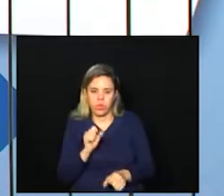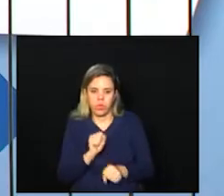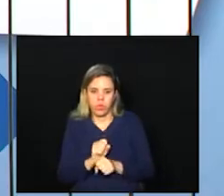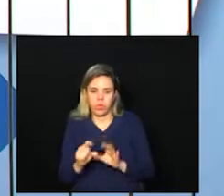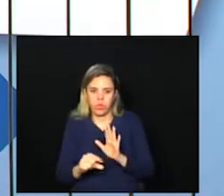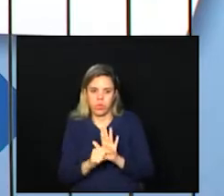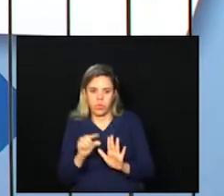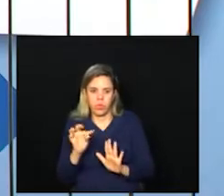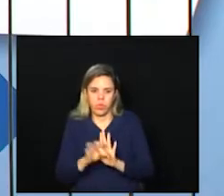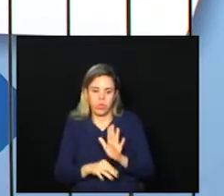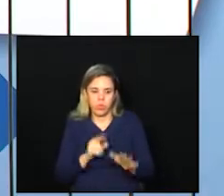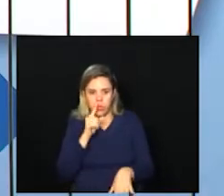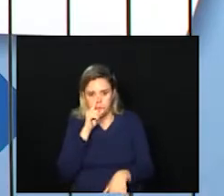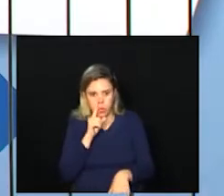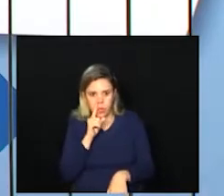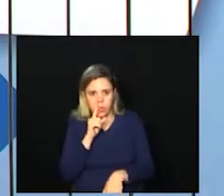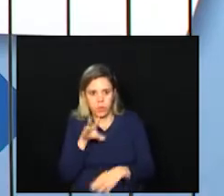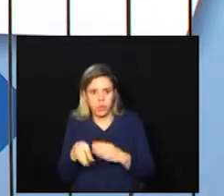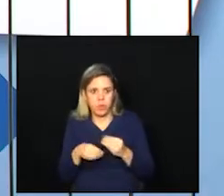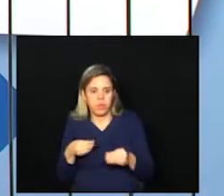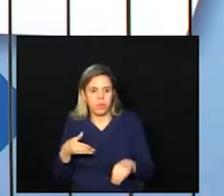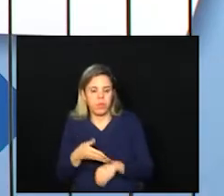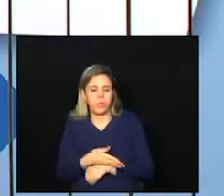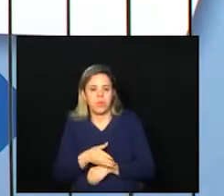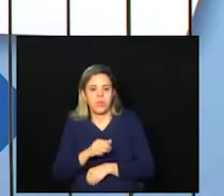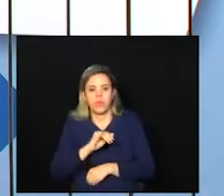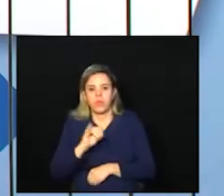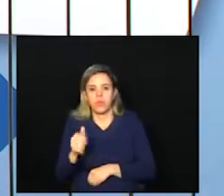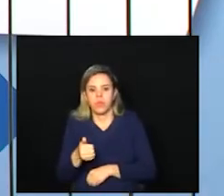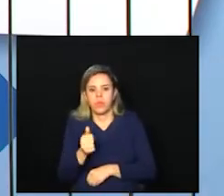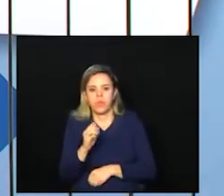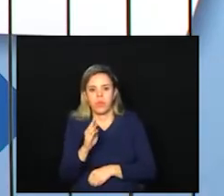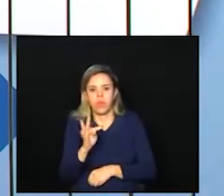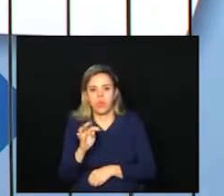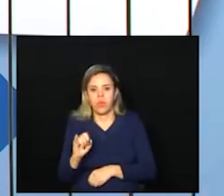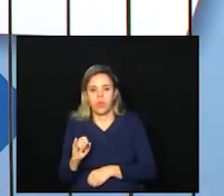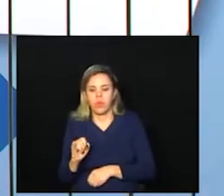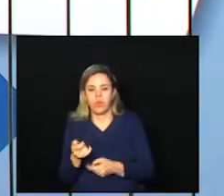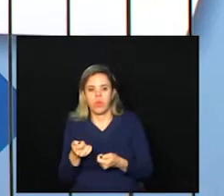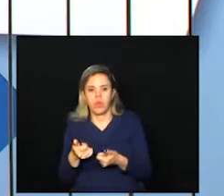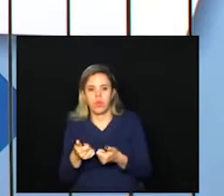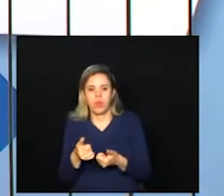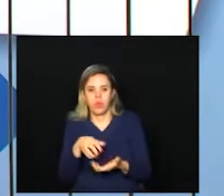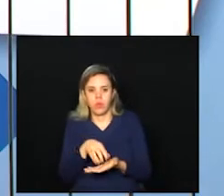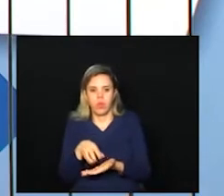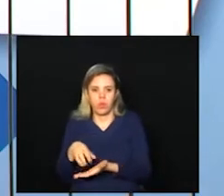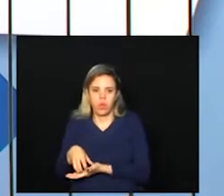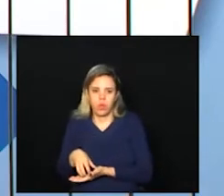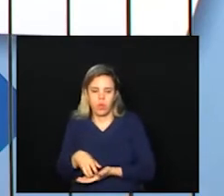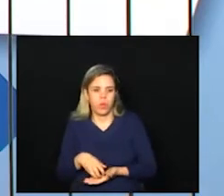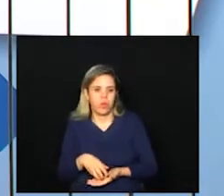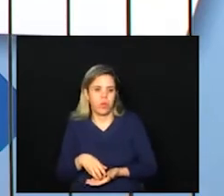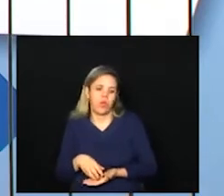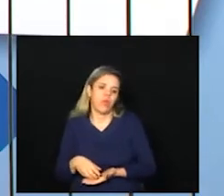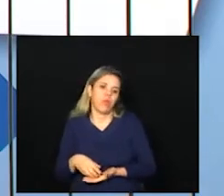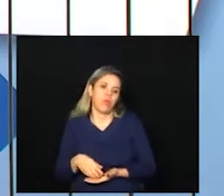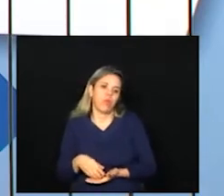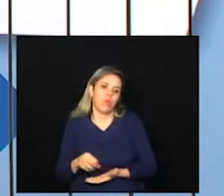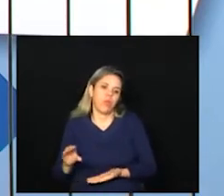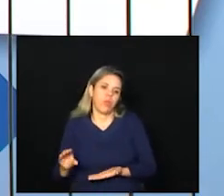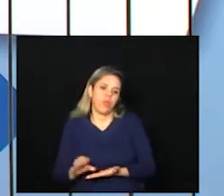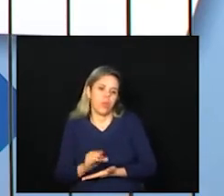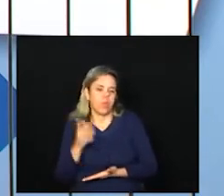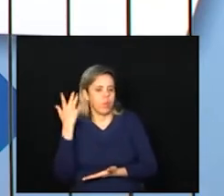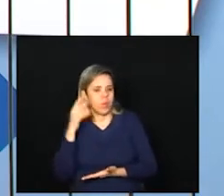emendas mais perigosas que inserem jabutis que visariam ao benefício dos setores do grande capital. Ida